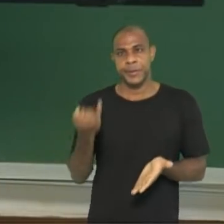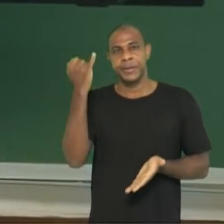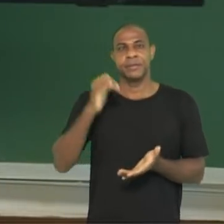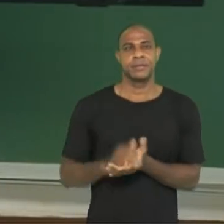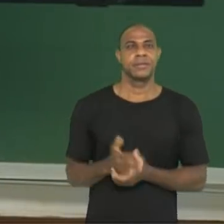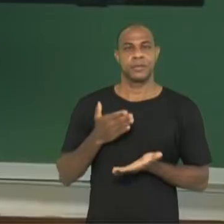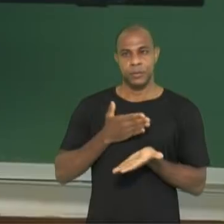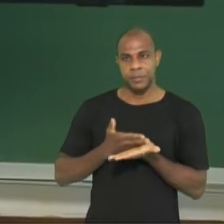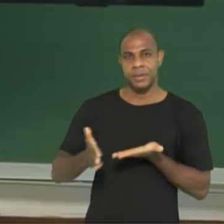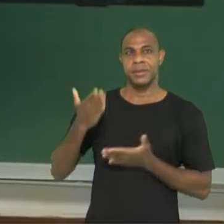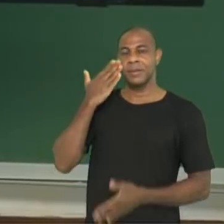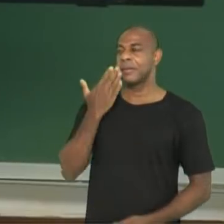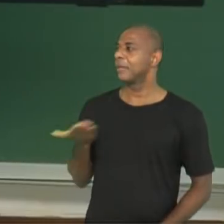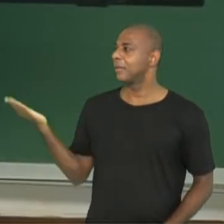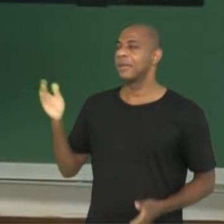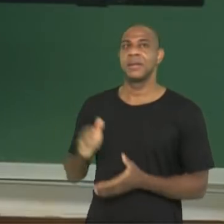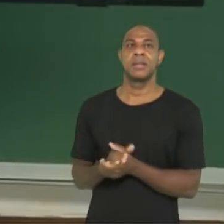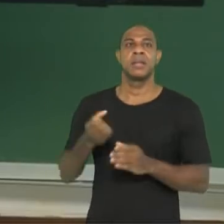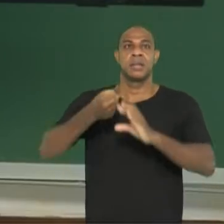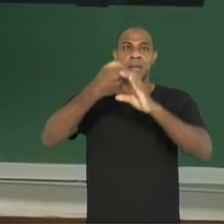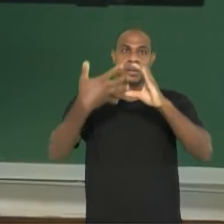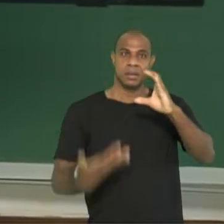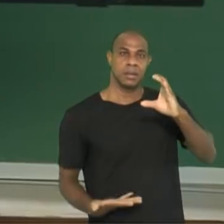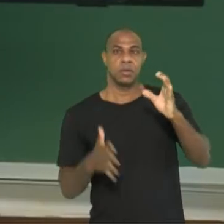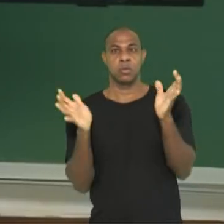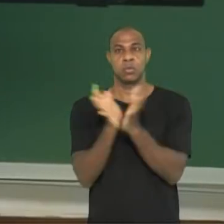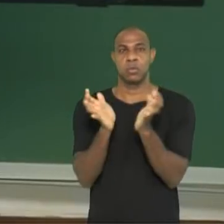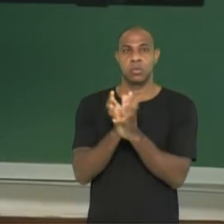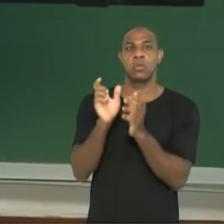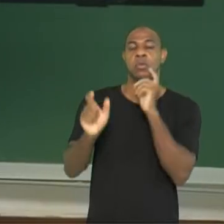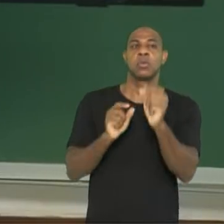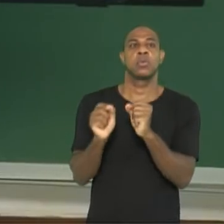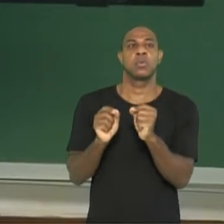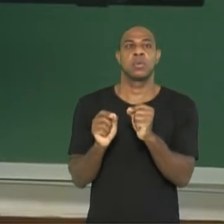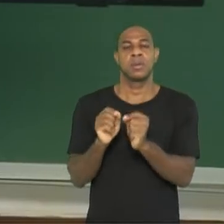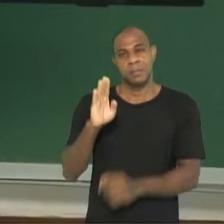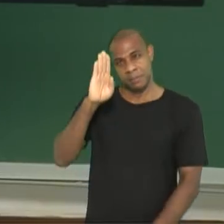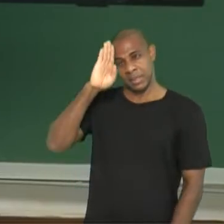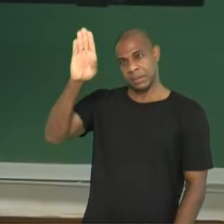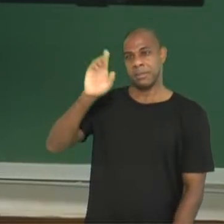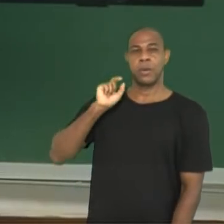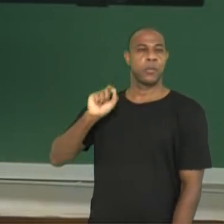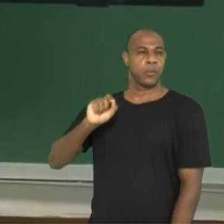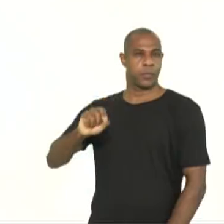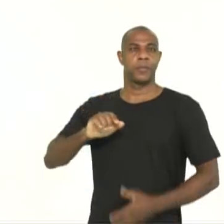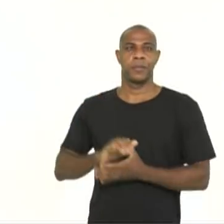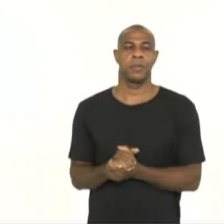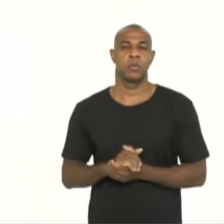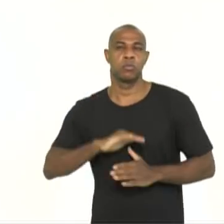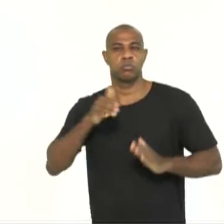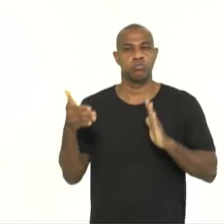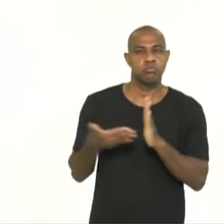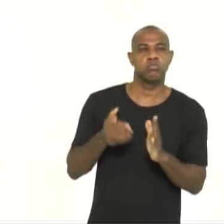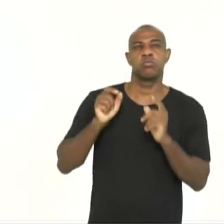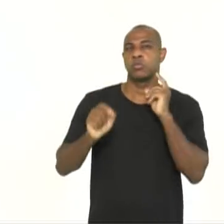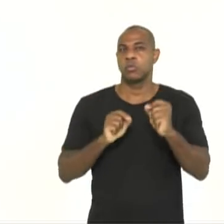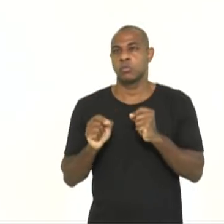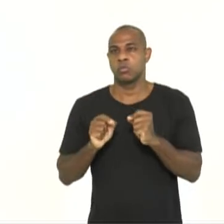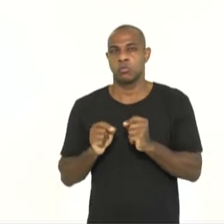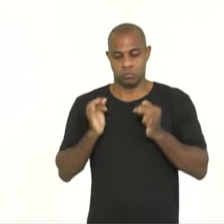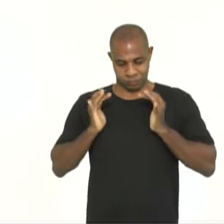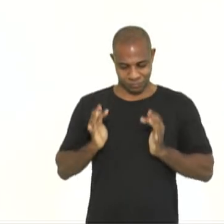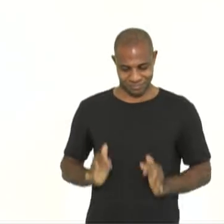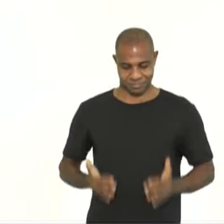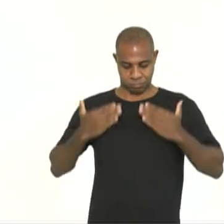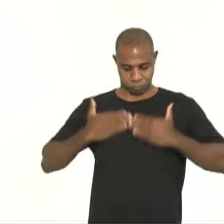hoje, a gente vai falar da característica desse grupo, que é a característica principal. Todos os